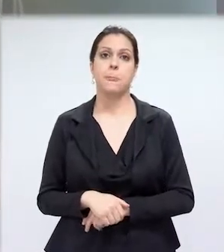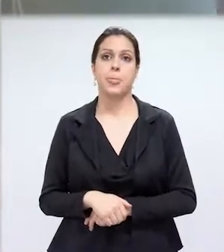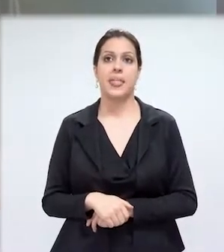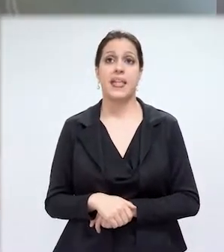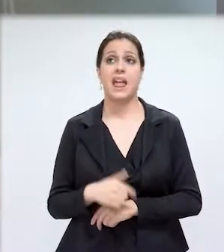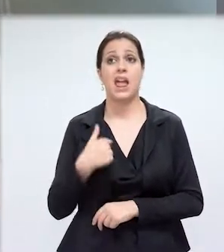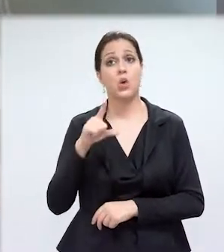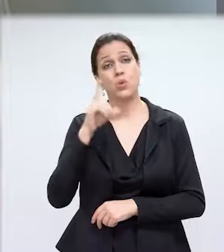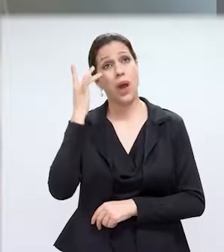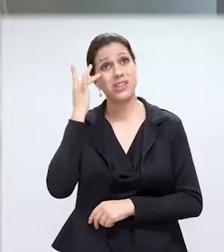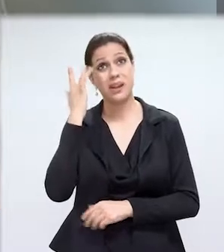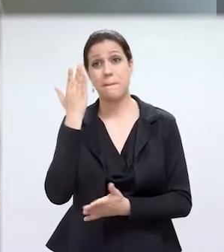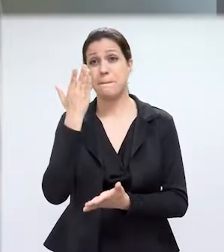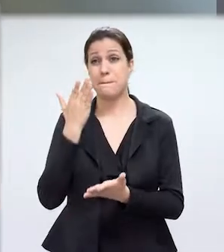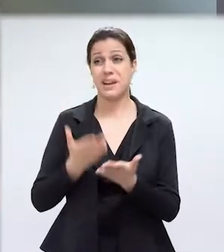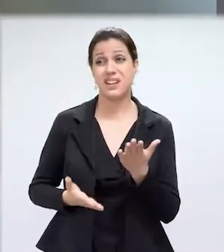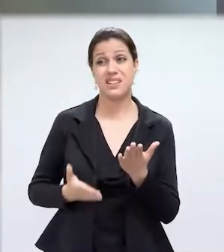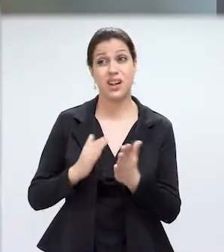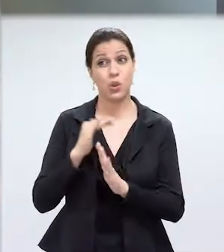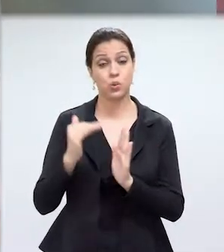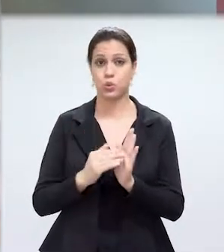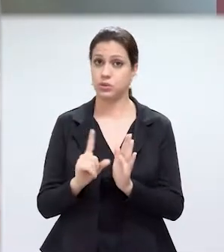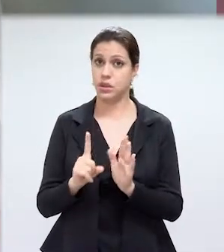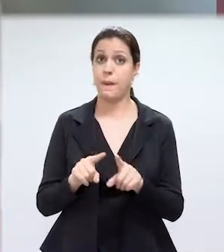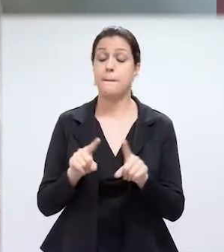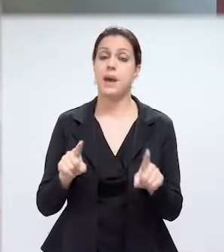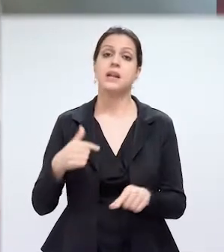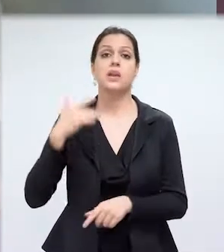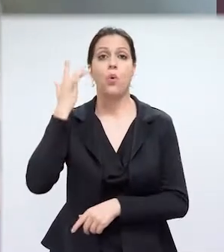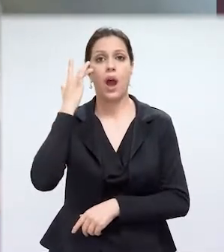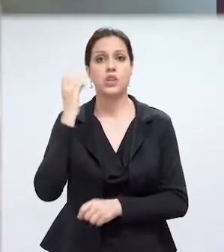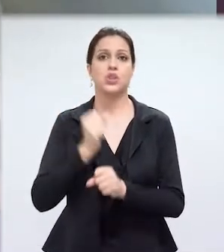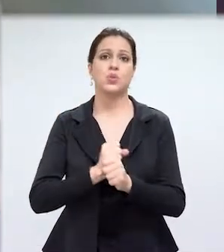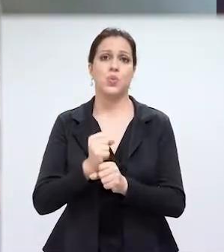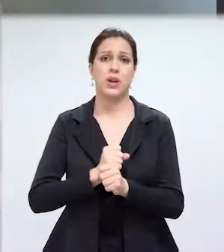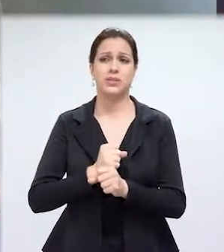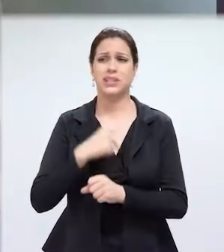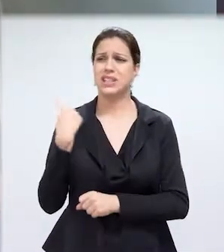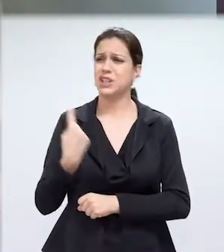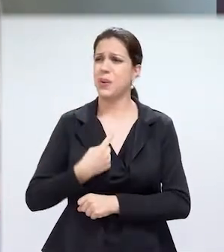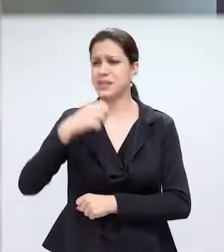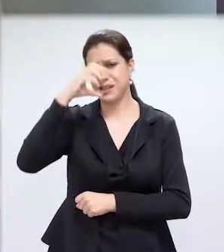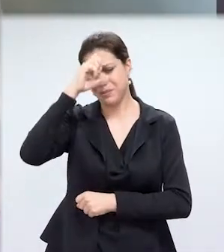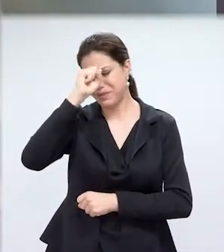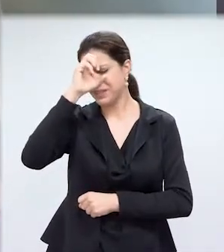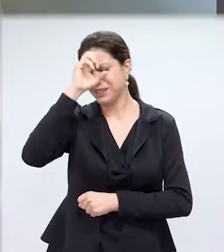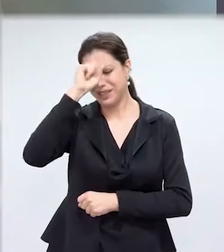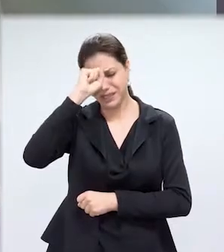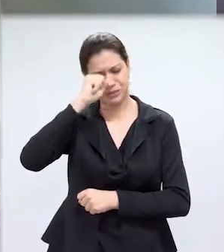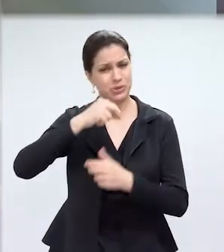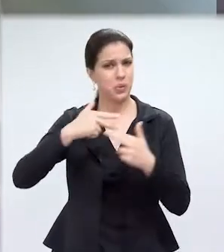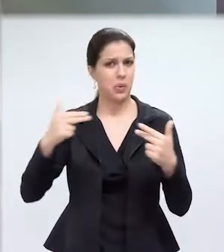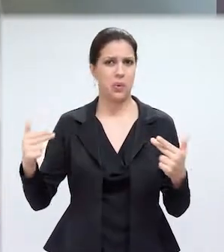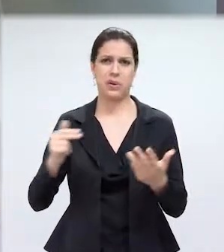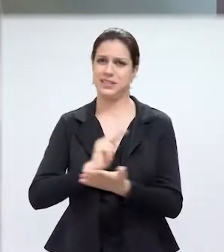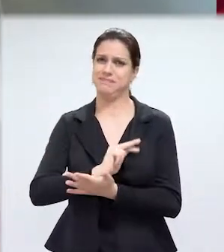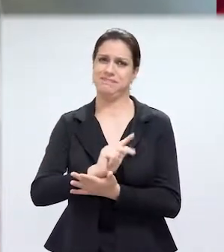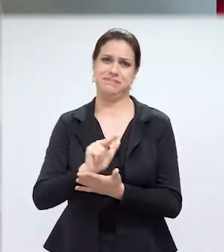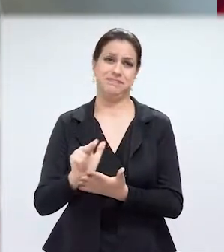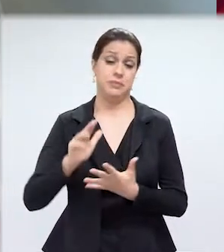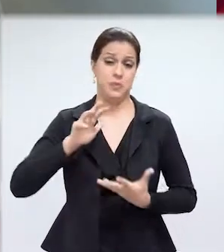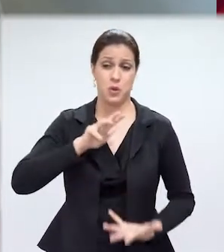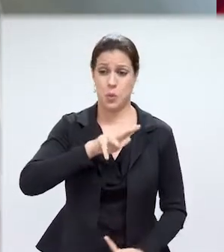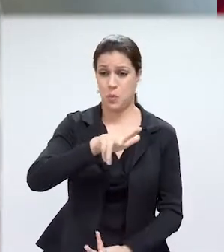Nós crescemos com a crise. Então, eu não acredito que seja um ano perdido, não. Eu acho que, inclusive, é um ano de muito